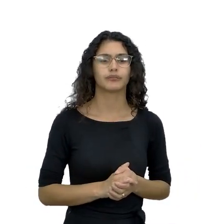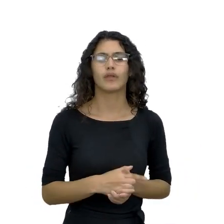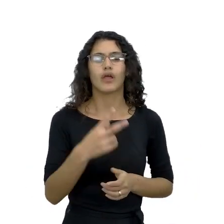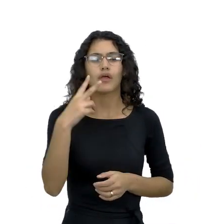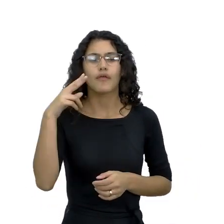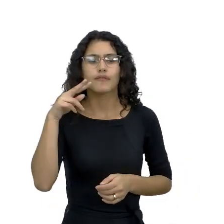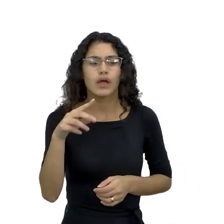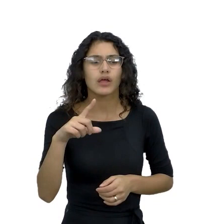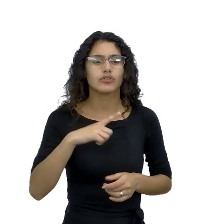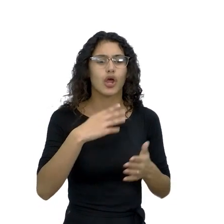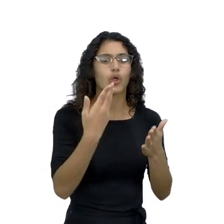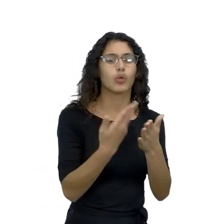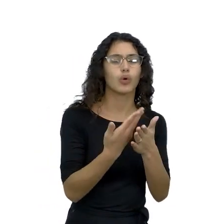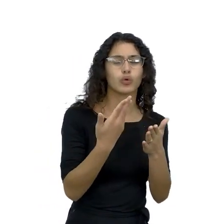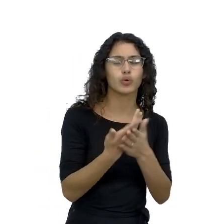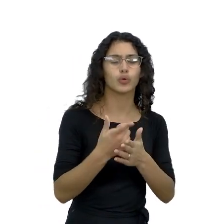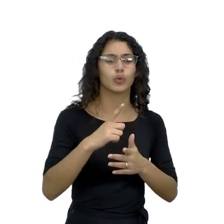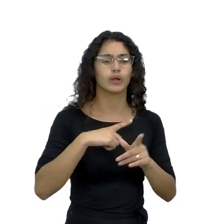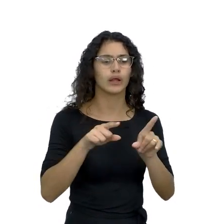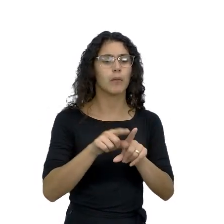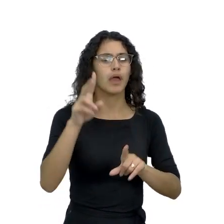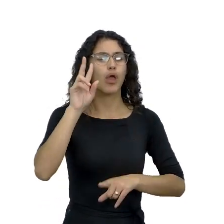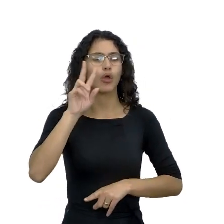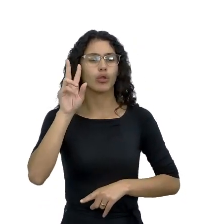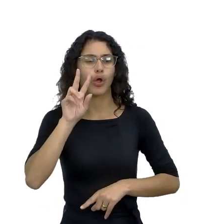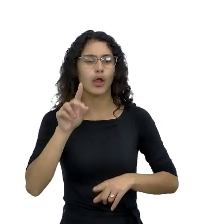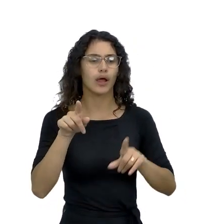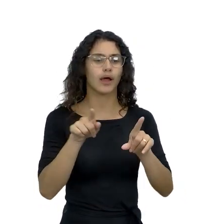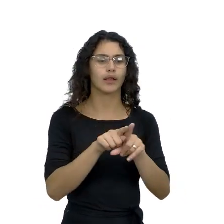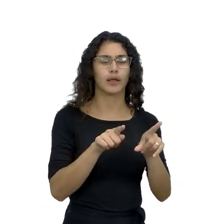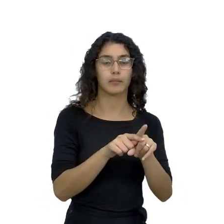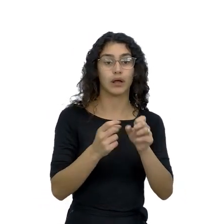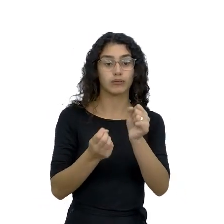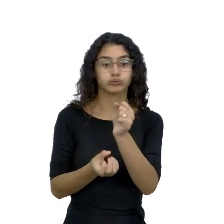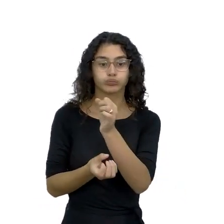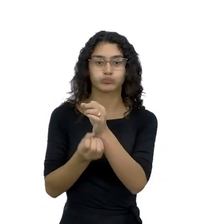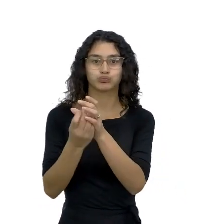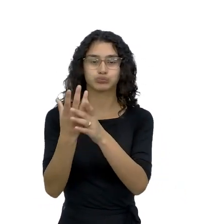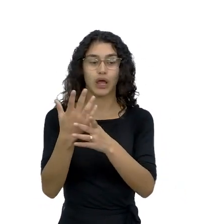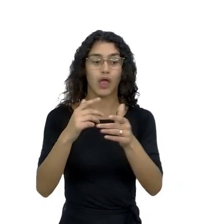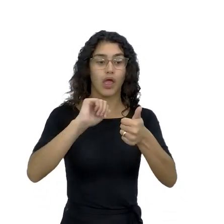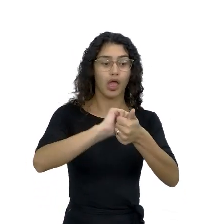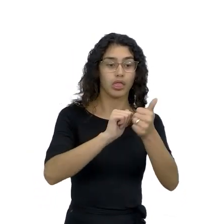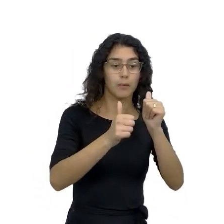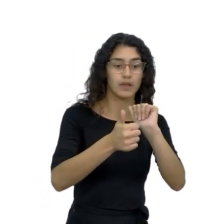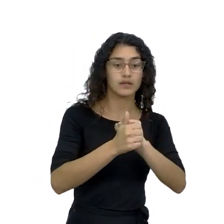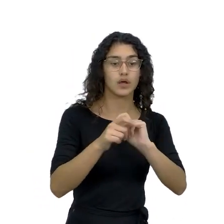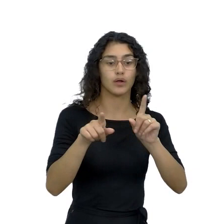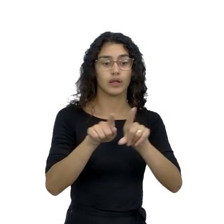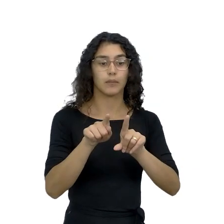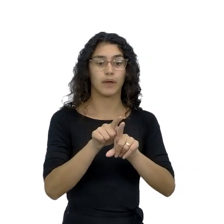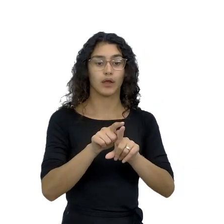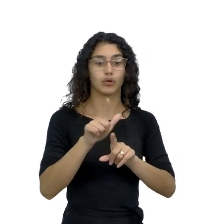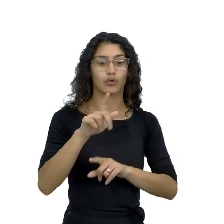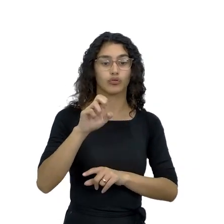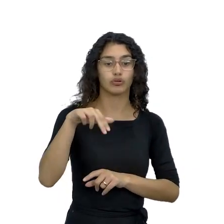bases biológicas e históricas também do surgimento e adaptações do gênero